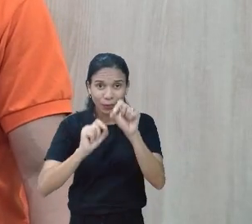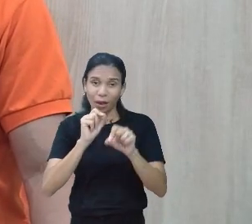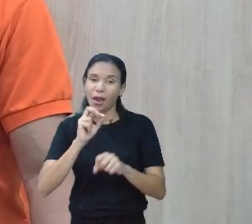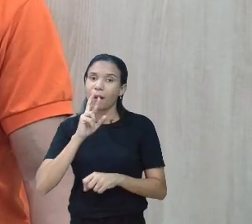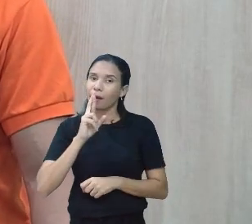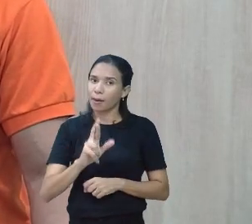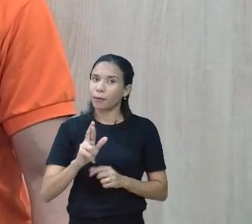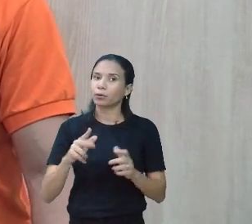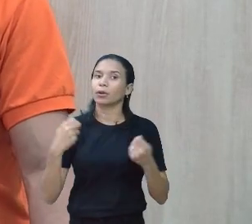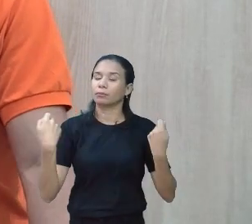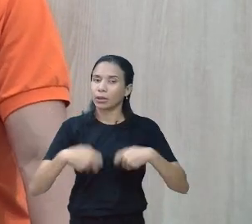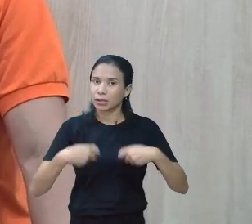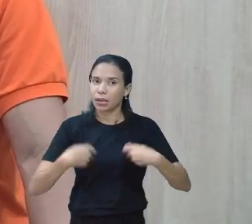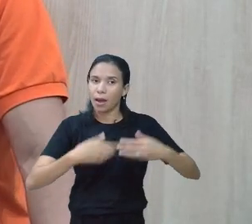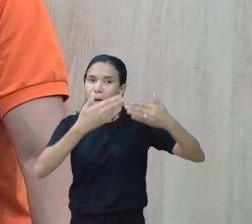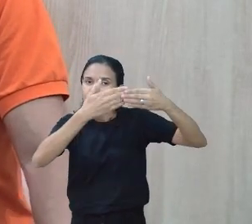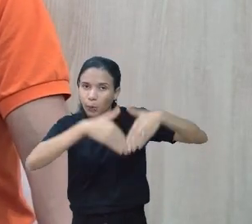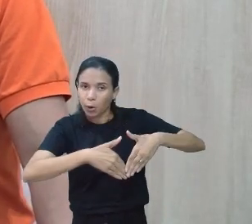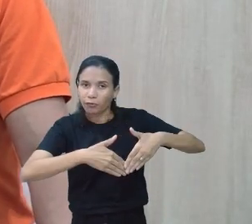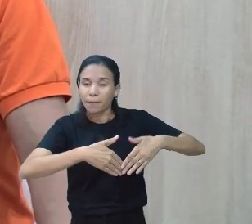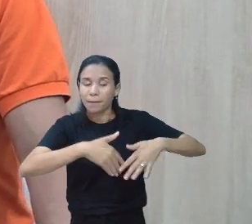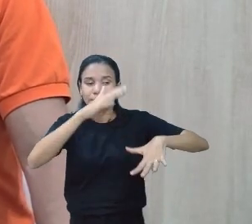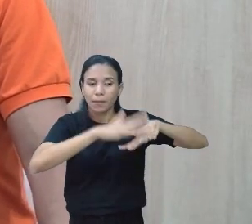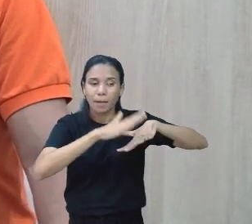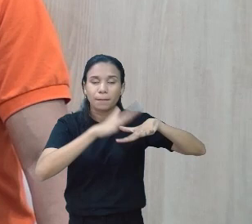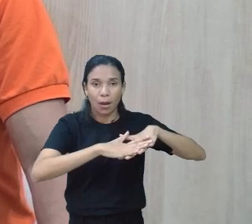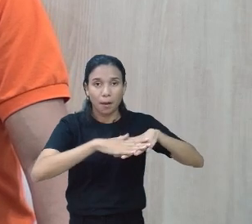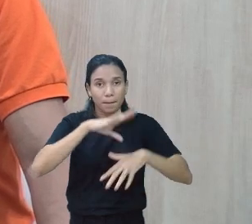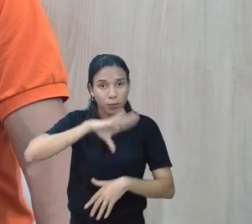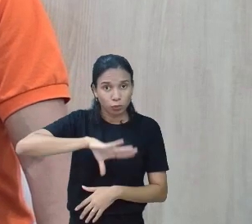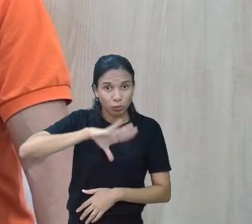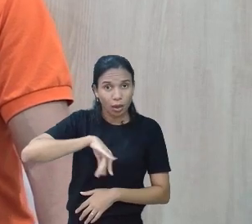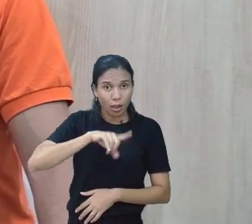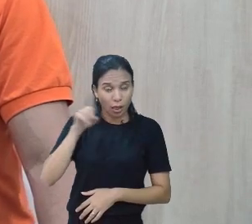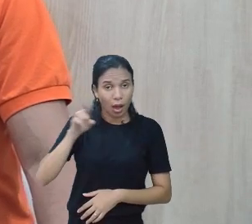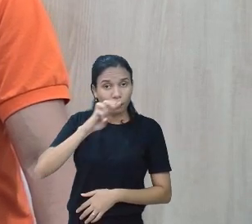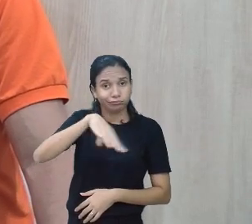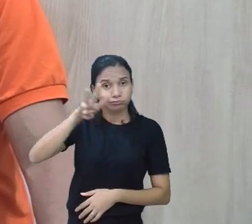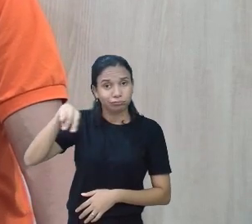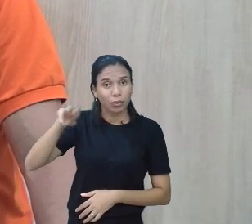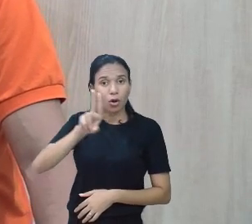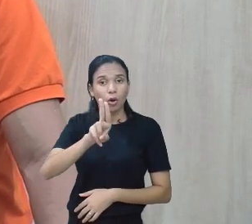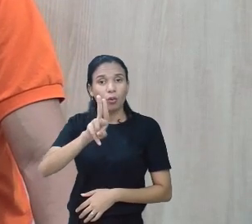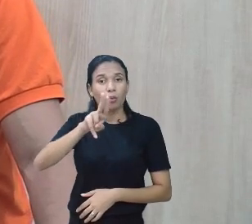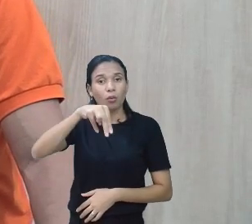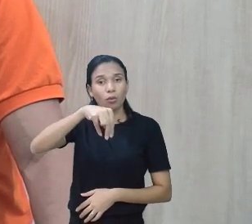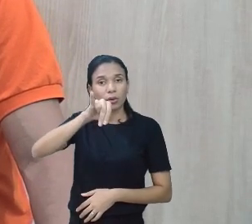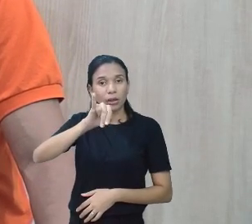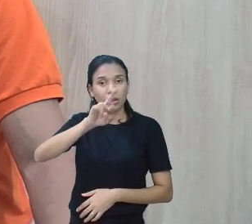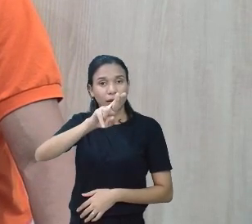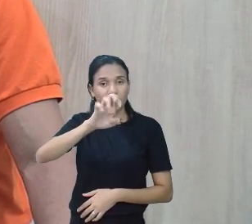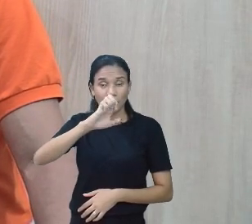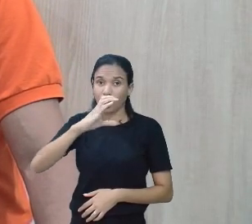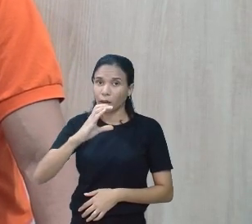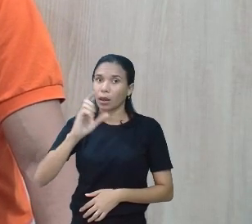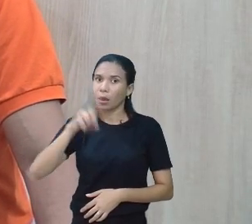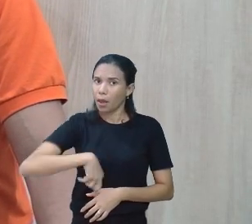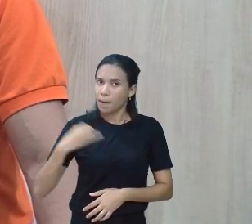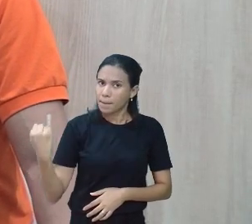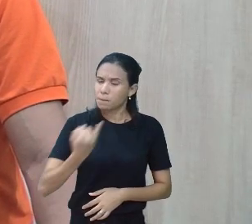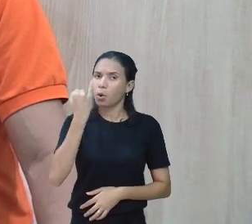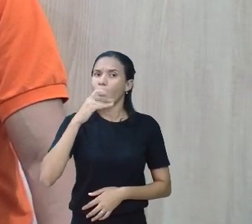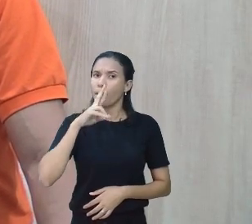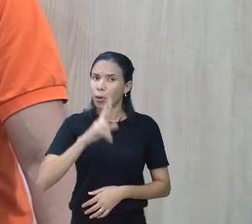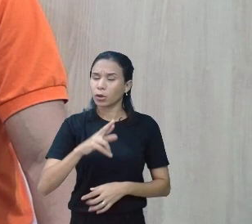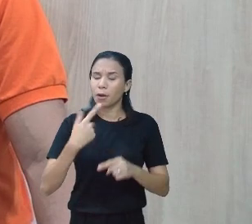responder o simulado, né, de matemática e português na Unirec, né, é muito importante que você responda esse simulado, que é a partir